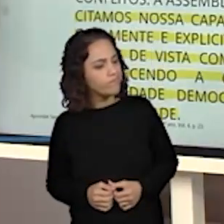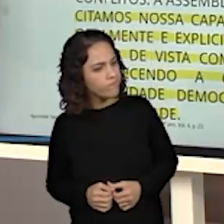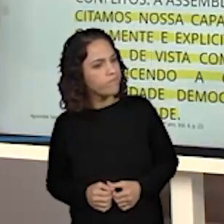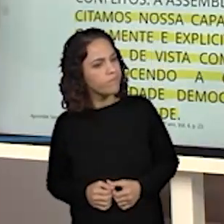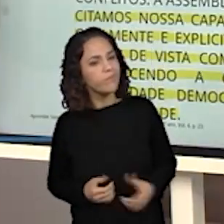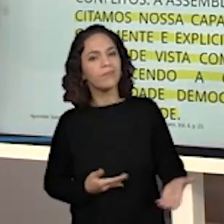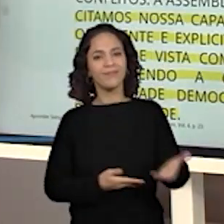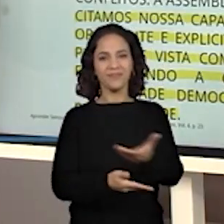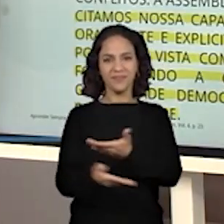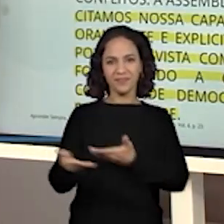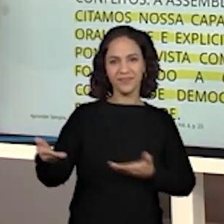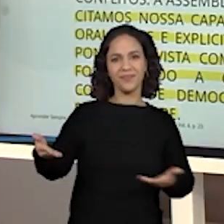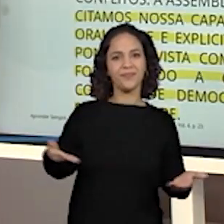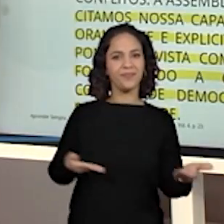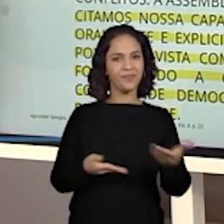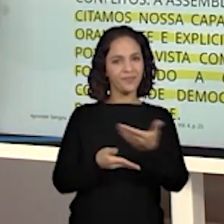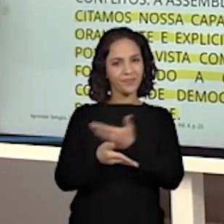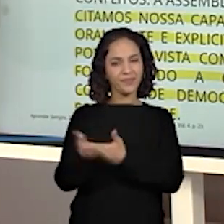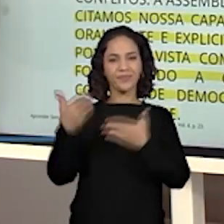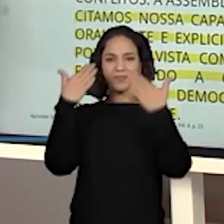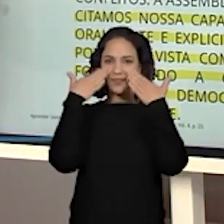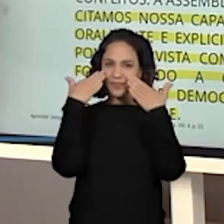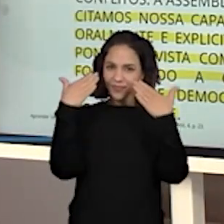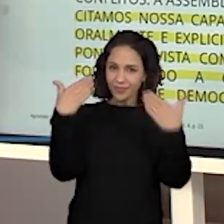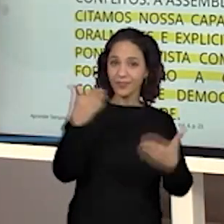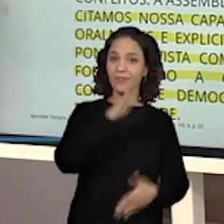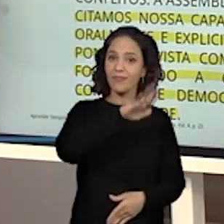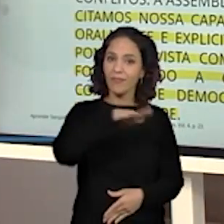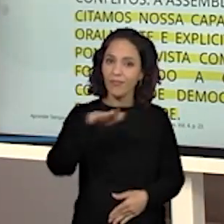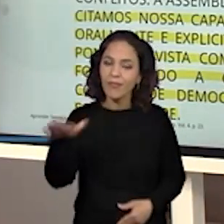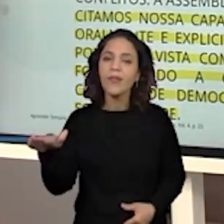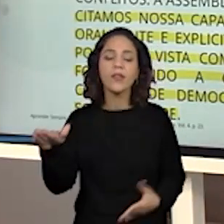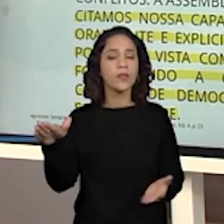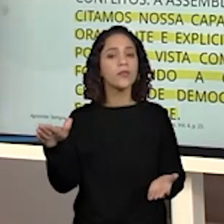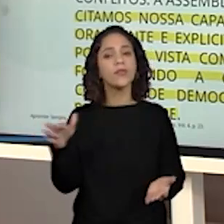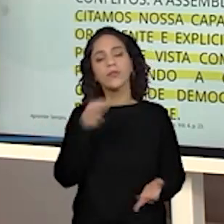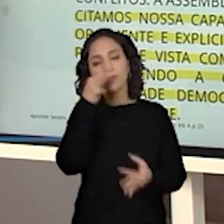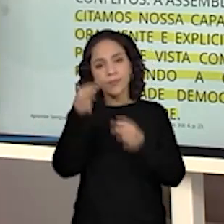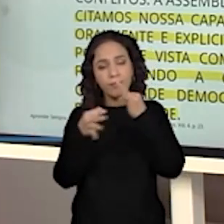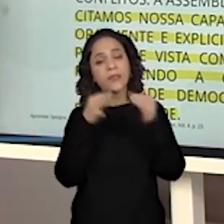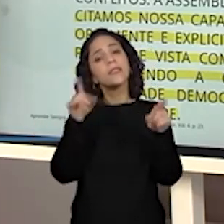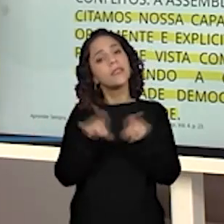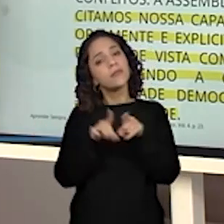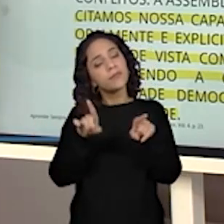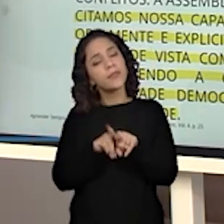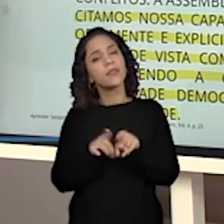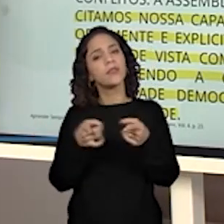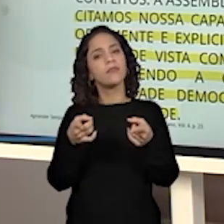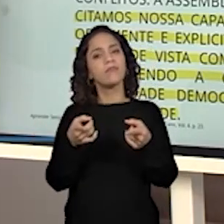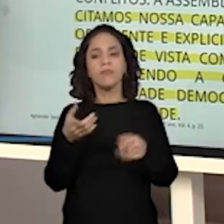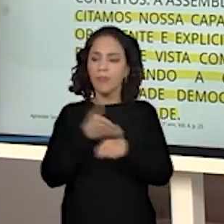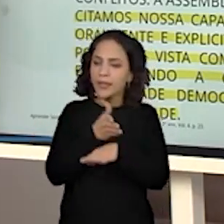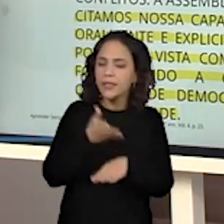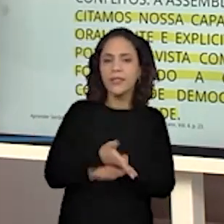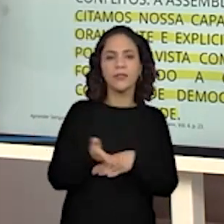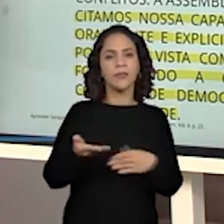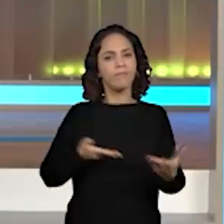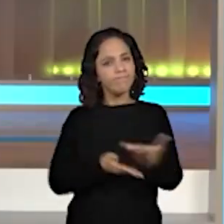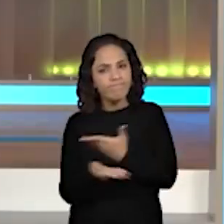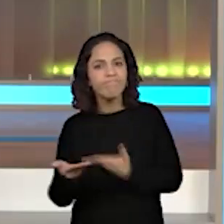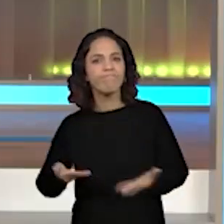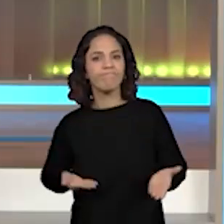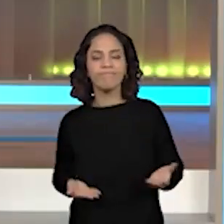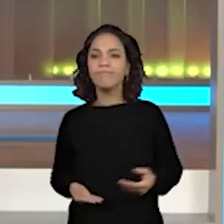diálogo, que as pessoas se manifestem, que os estudantes se manifestem, mas também que escutem, que ouçam, que participem. Deixa eu acompanhar